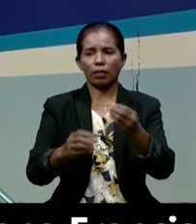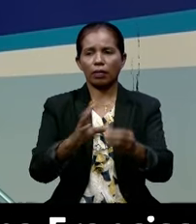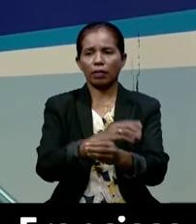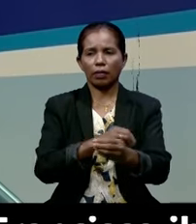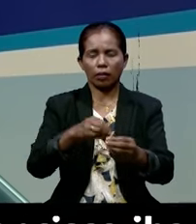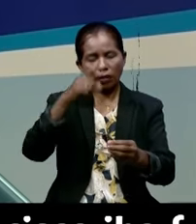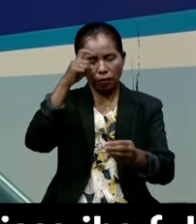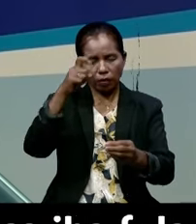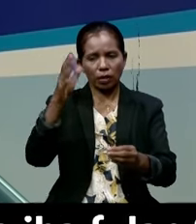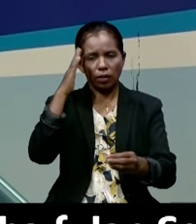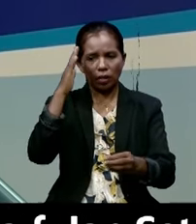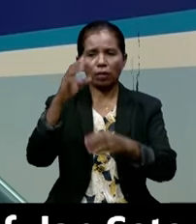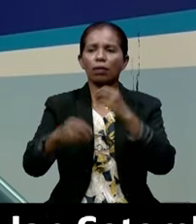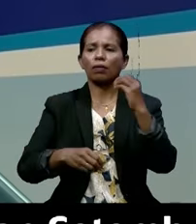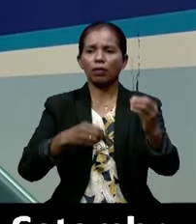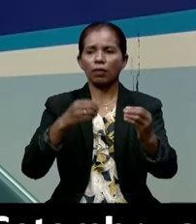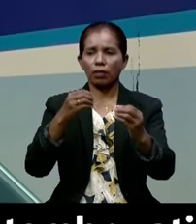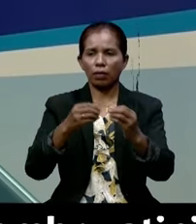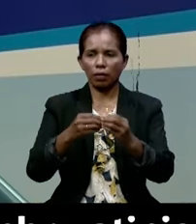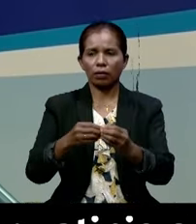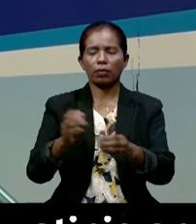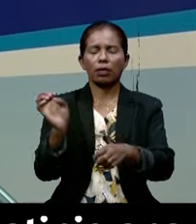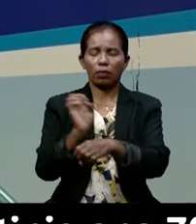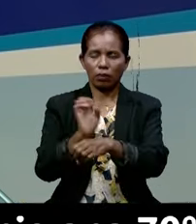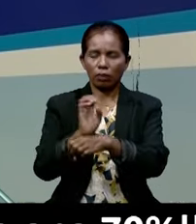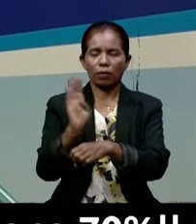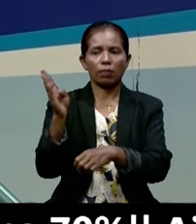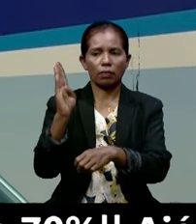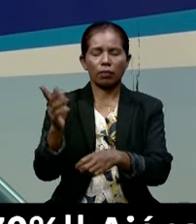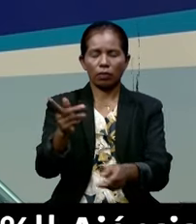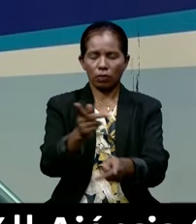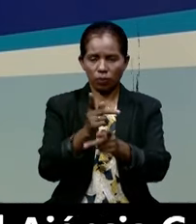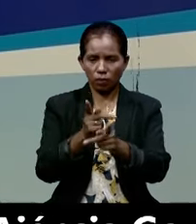para perceber que este é o caminho a seguir. Eu